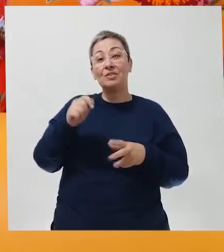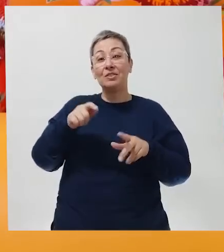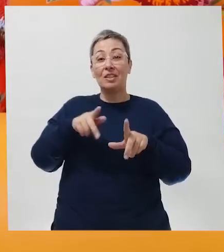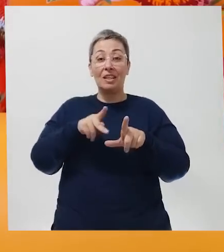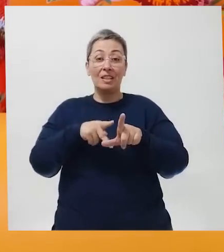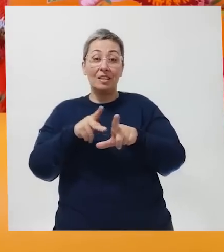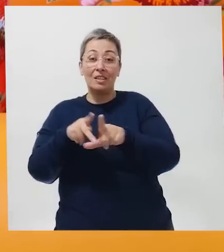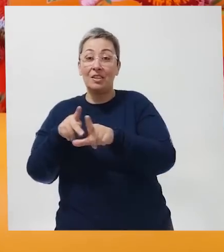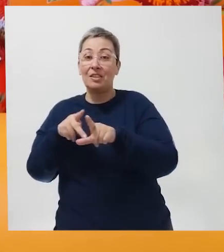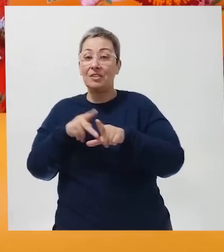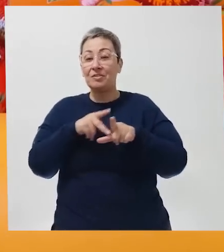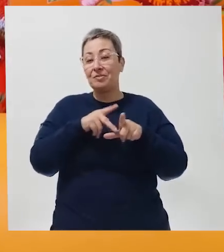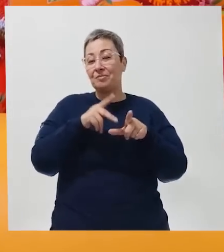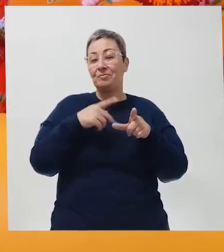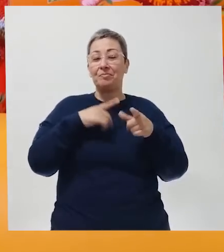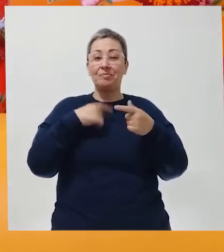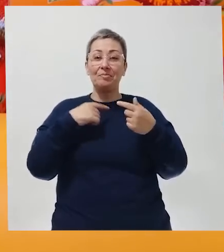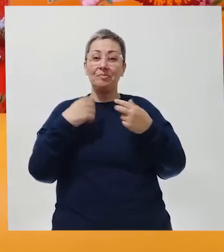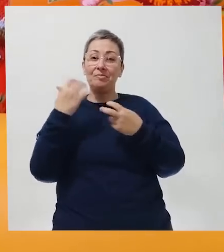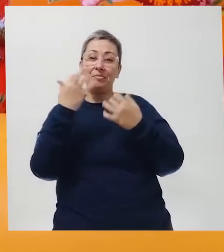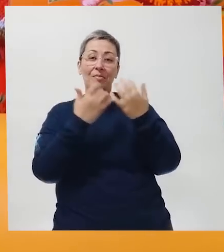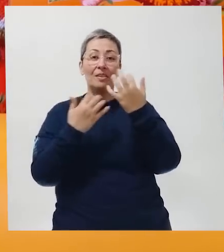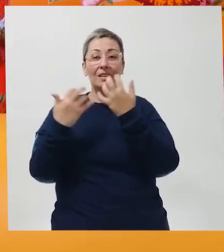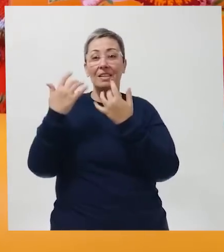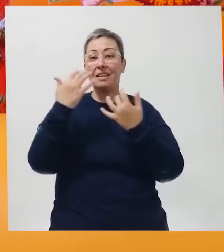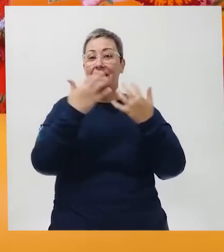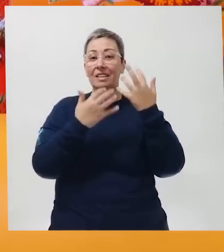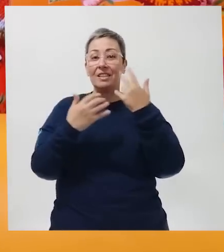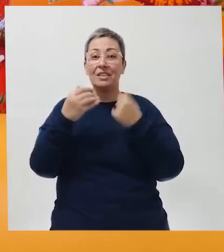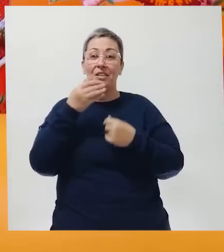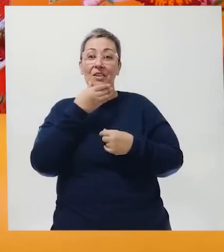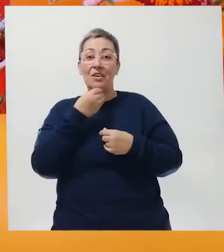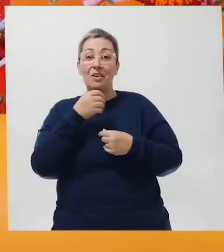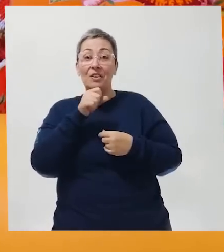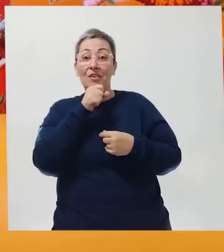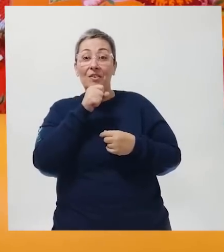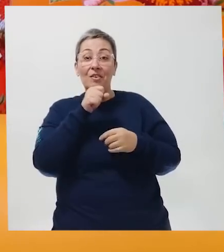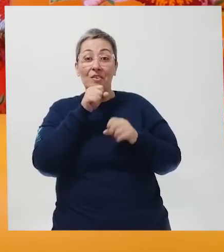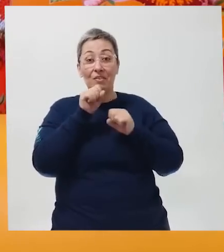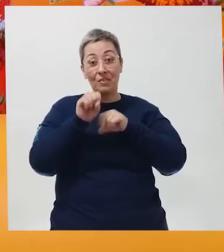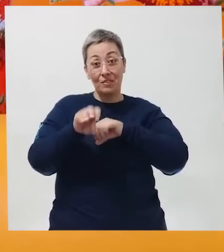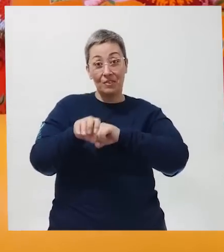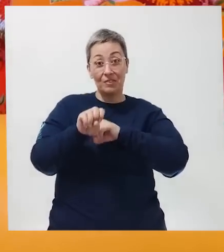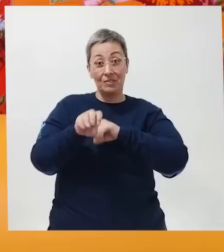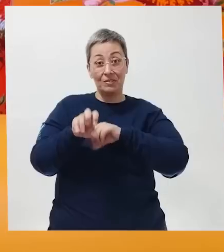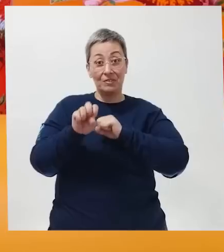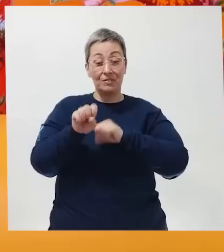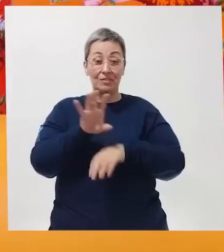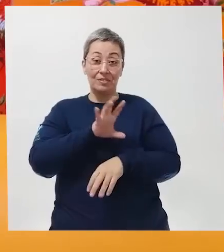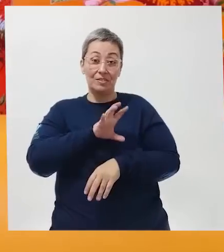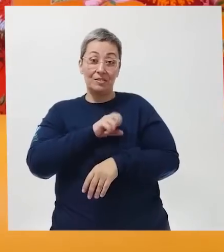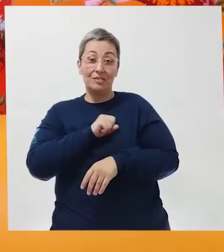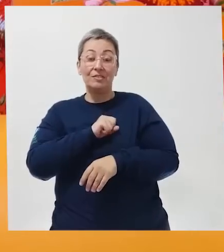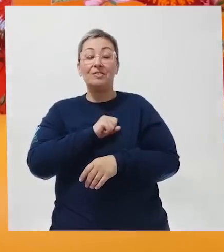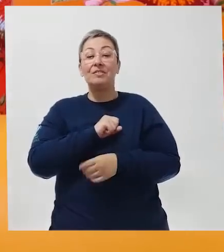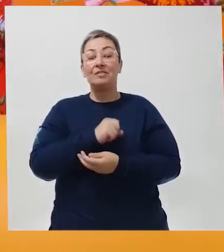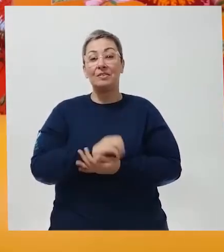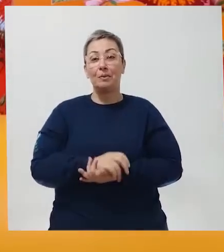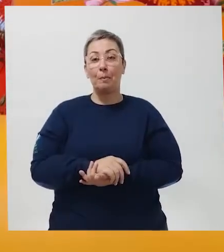Tino aproveita os dias com pés descalços e cantarola músicas que o avô gosta de ensinar.